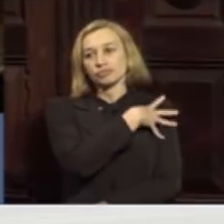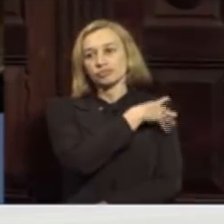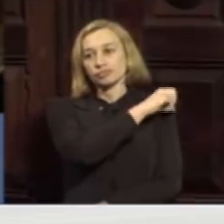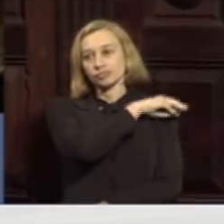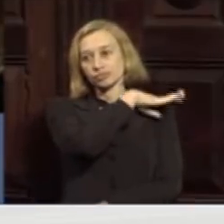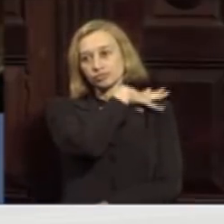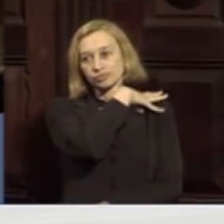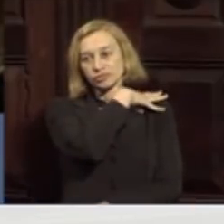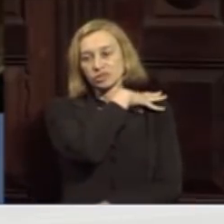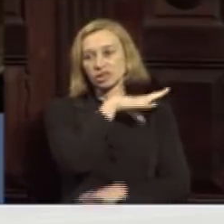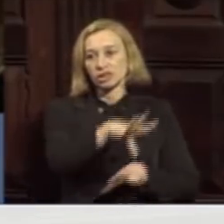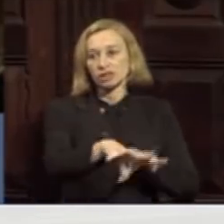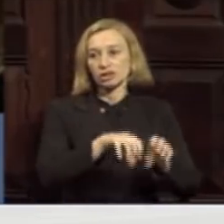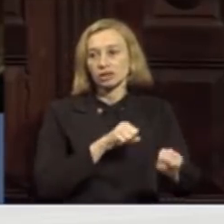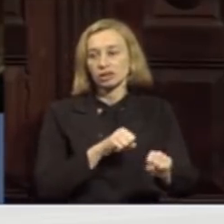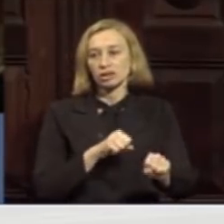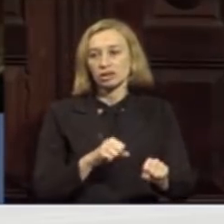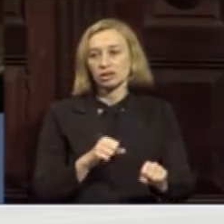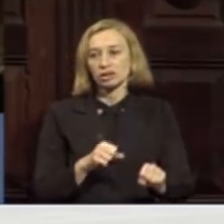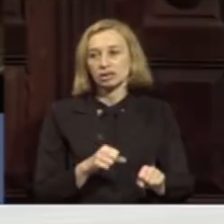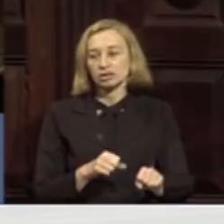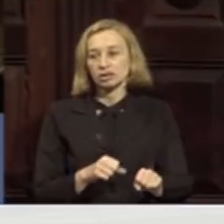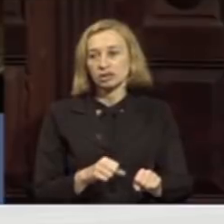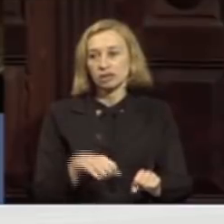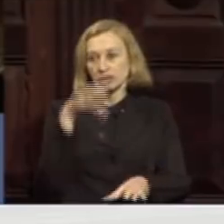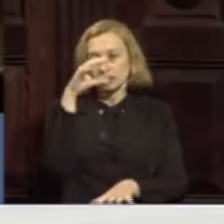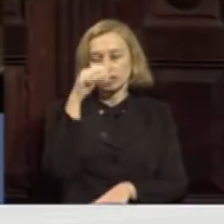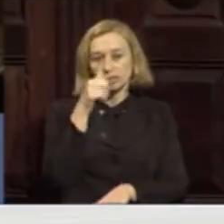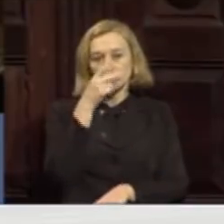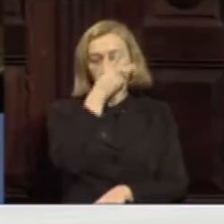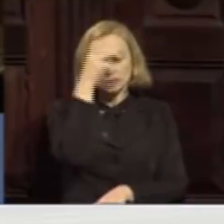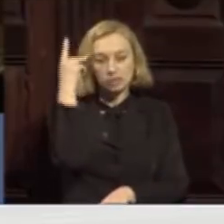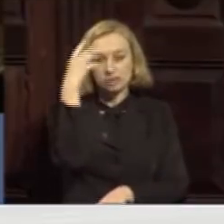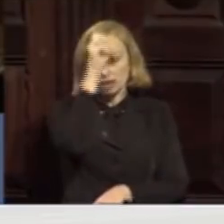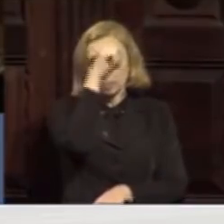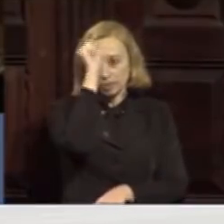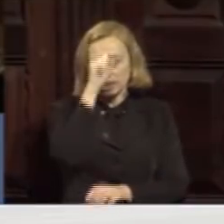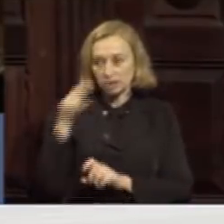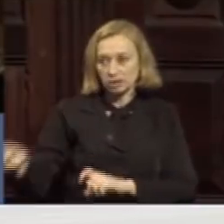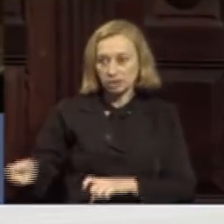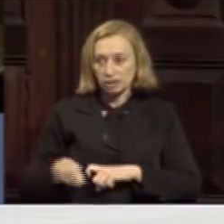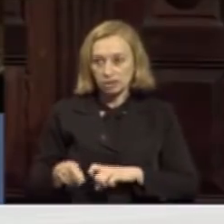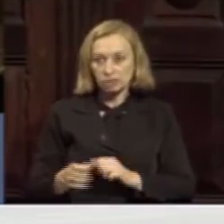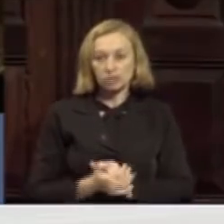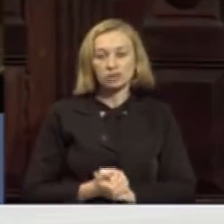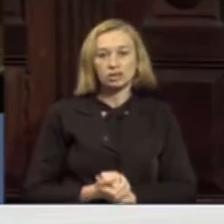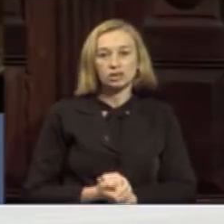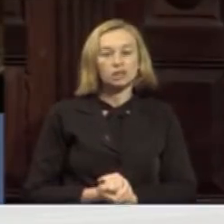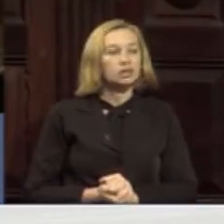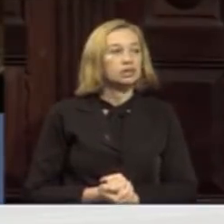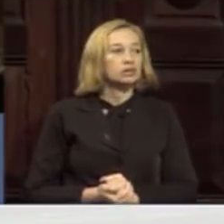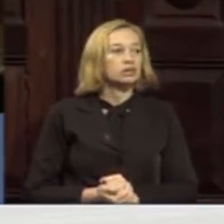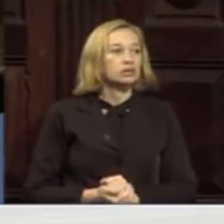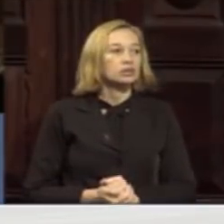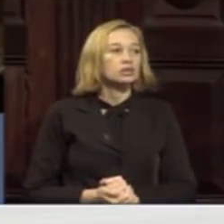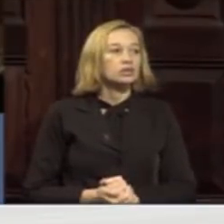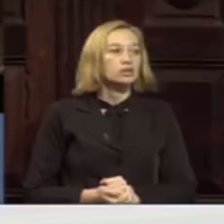formando aprendizes e formando técnicos, né, nas ciências agrícolas, cumprindo um papel